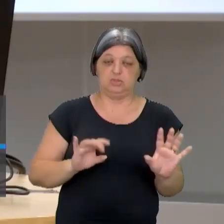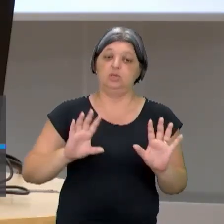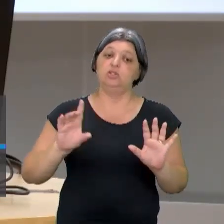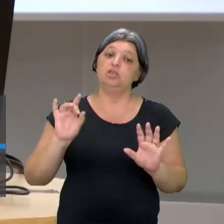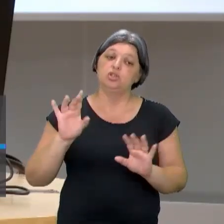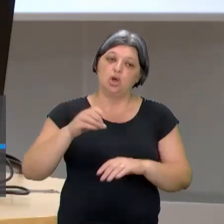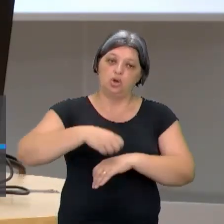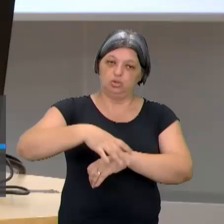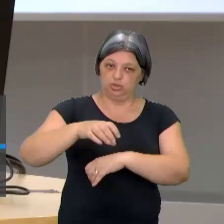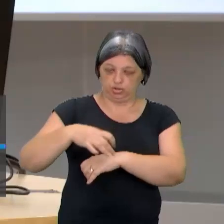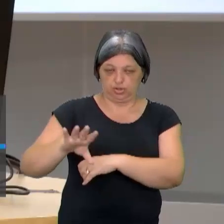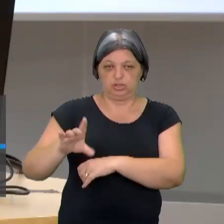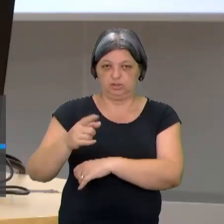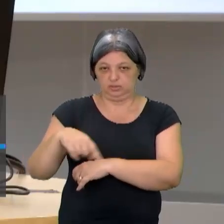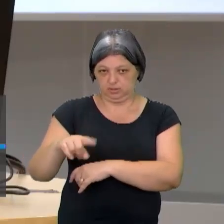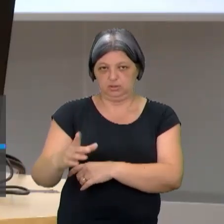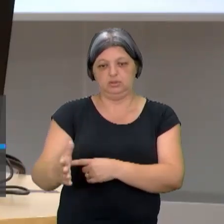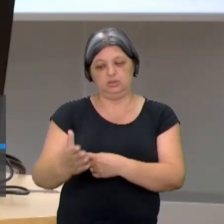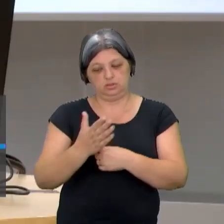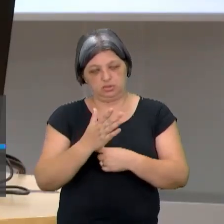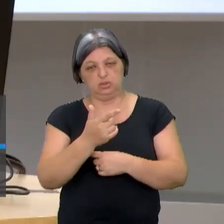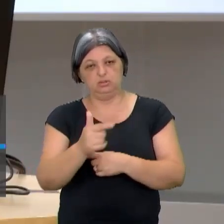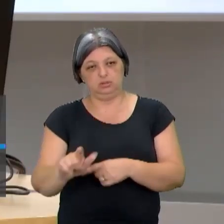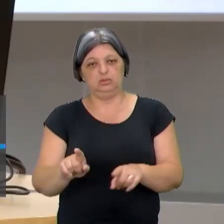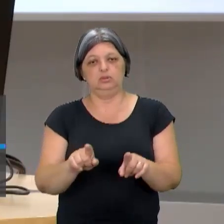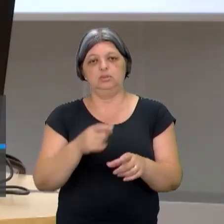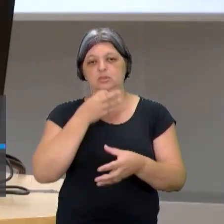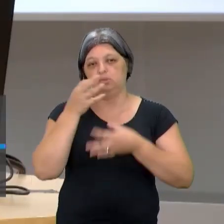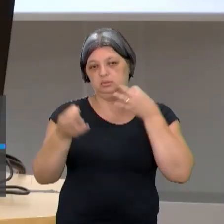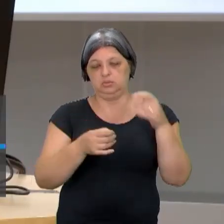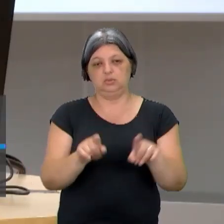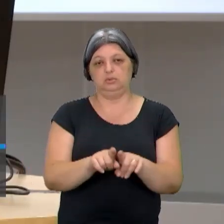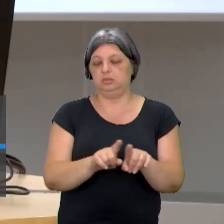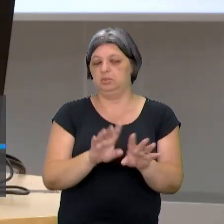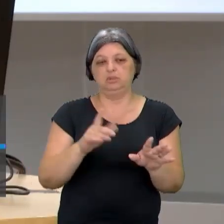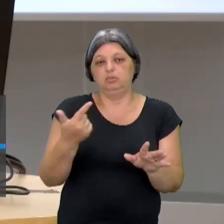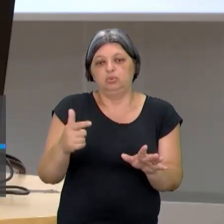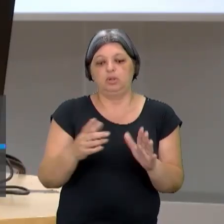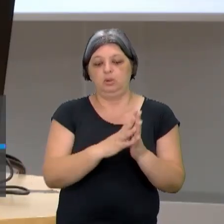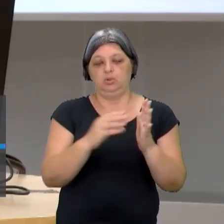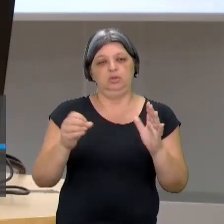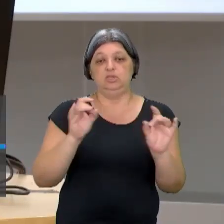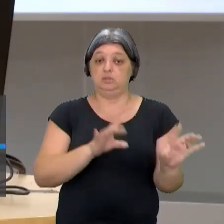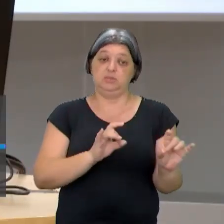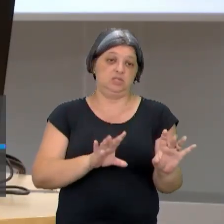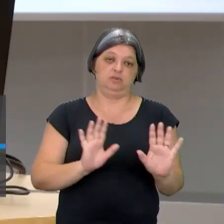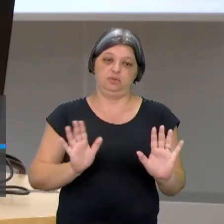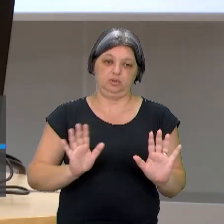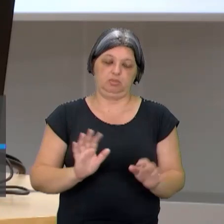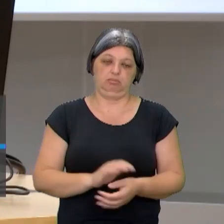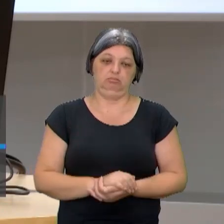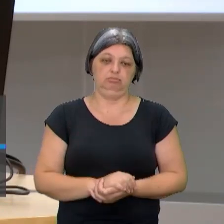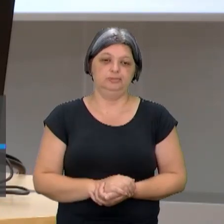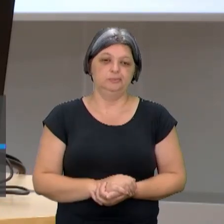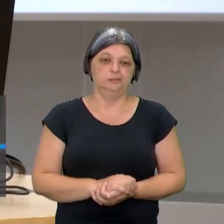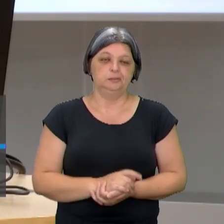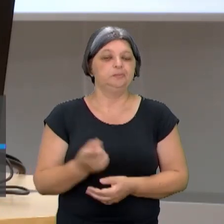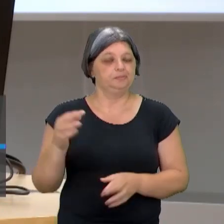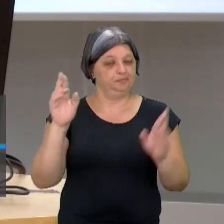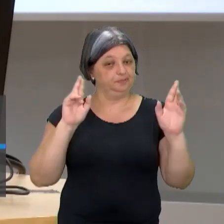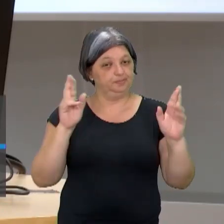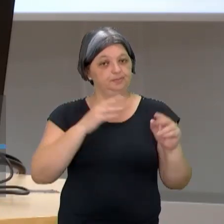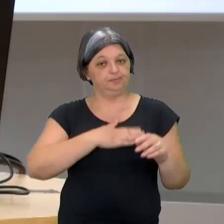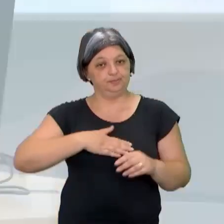algumas sugestões, vocês colaboraram com muitas outras, mas a gente não tem um modelo específico para fornecer, tá bom? Espero que vocês tenham gostado